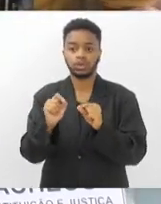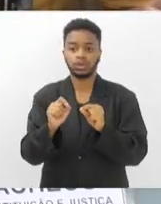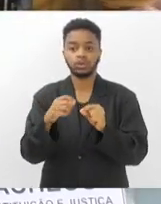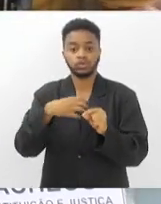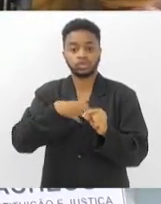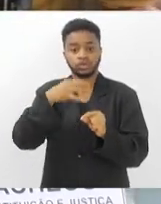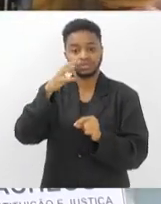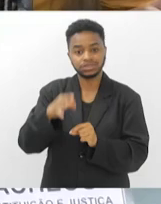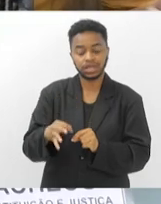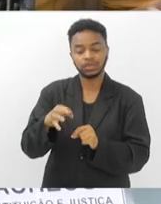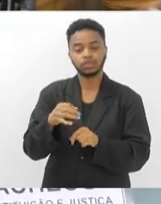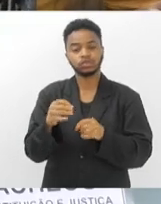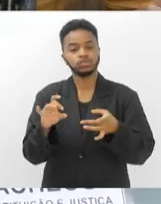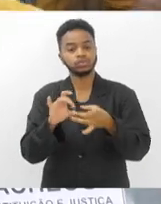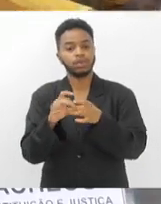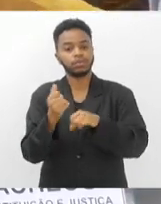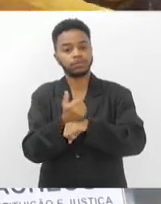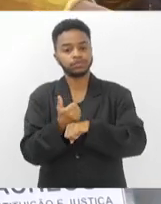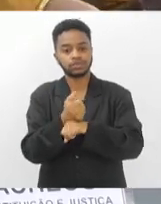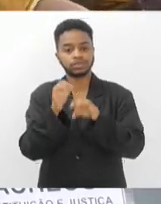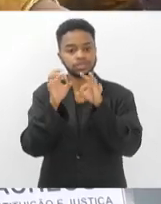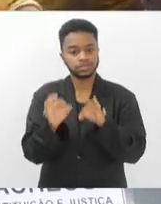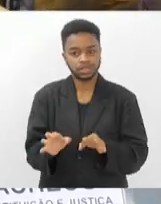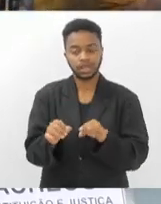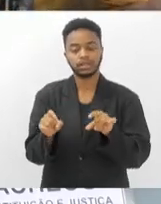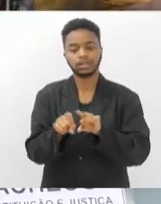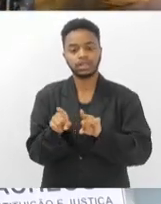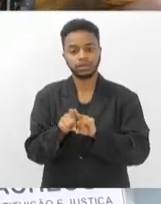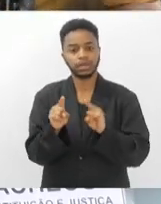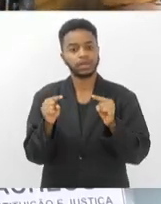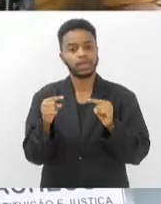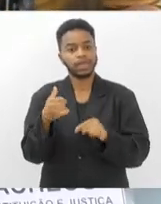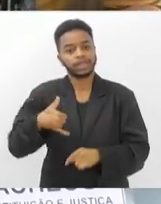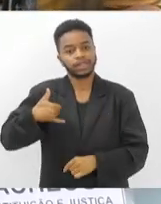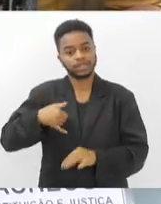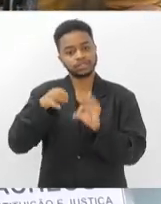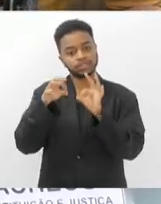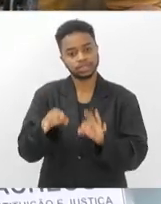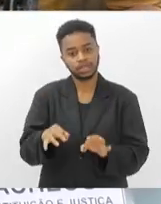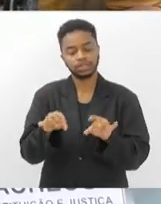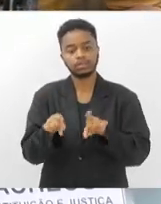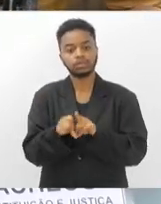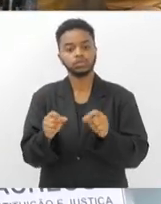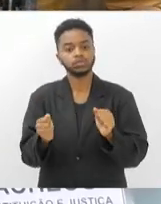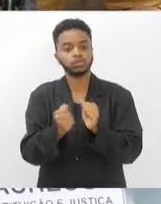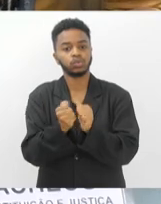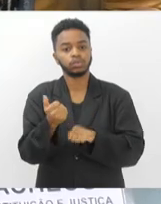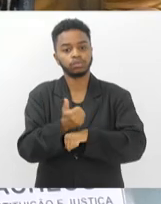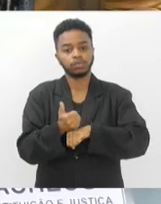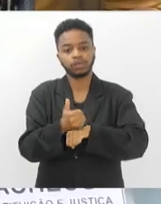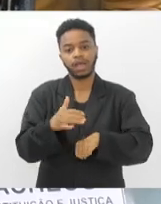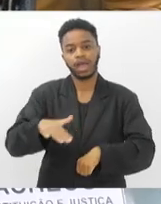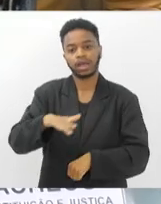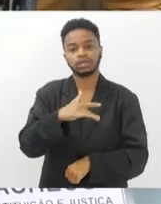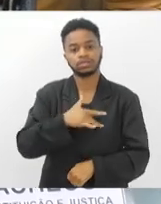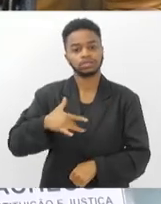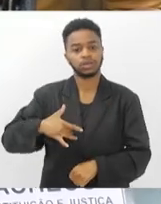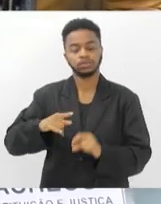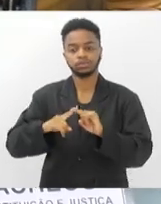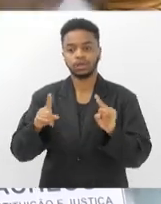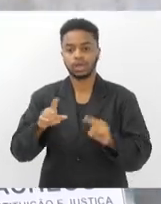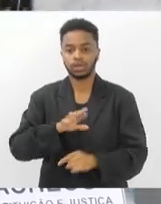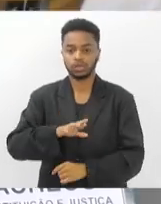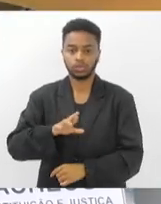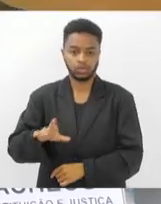forma certa, com profissionais adequados, da adequada idade, com os profissionais da saúde envolvidos, e não... E aí,